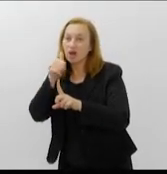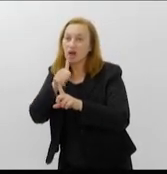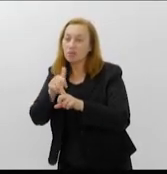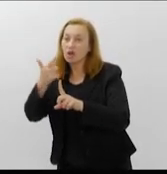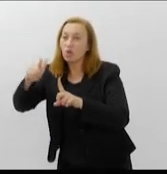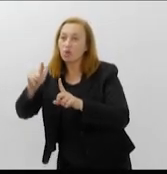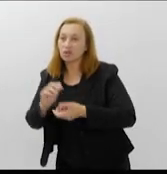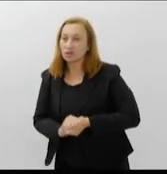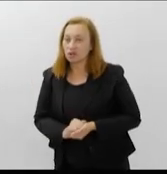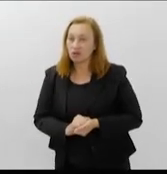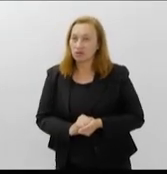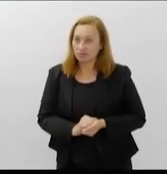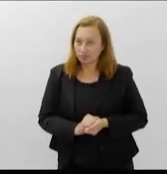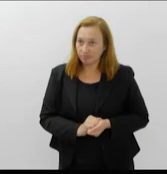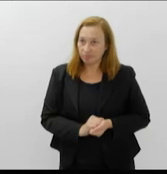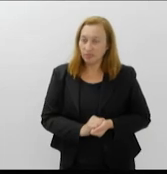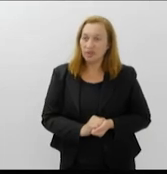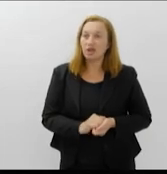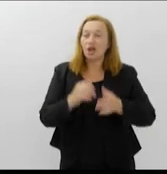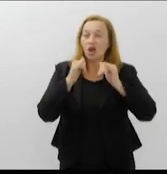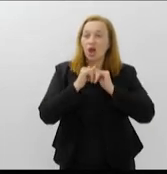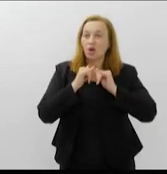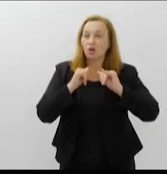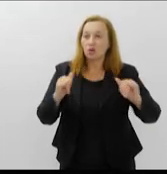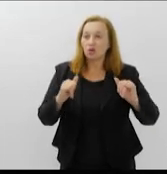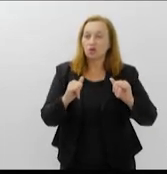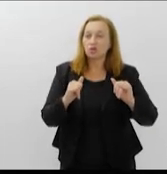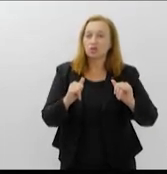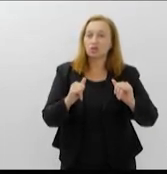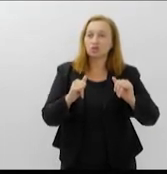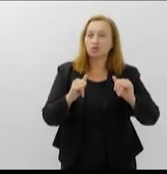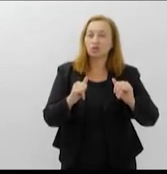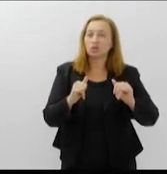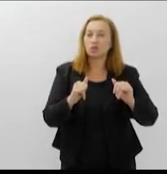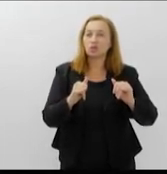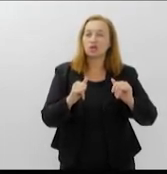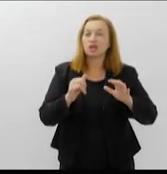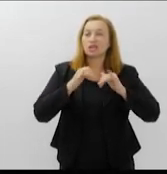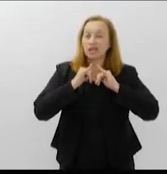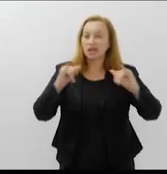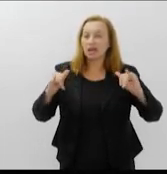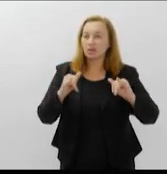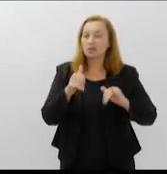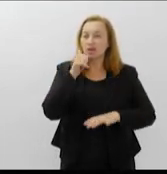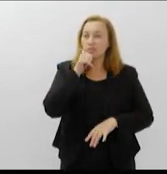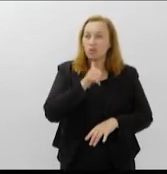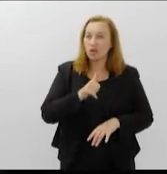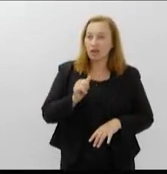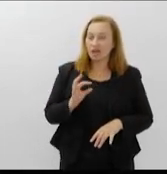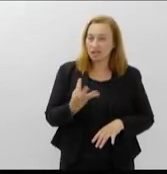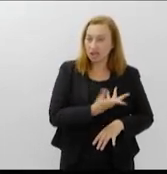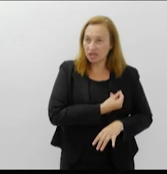O caso do estuprador que se declarou transgênero foi preso com mulheres e abusou delas.